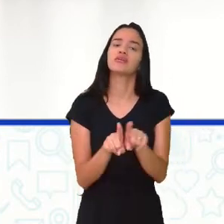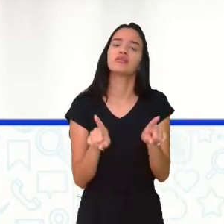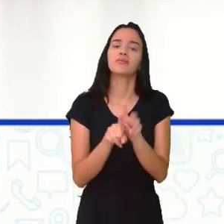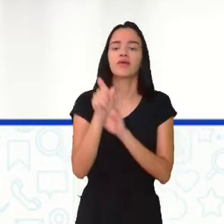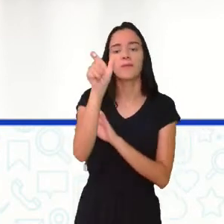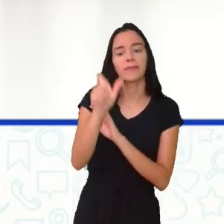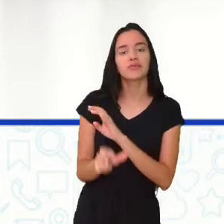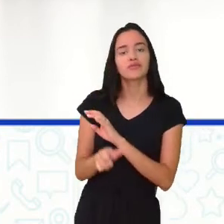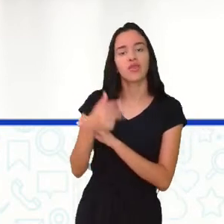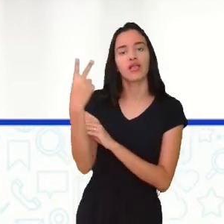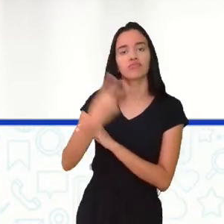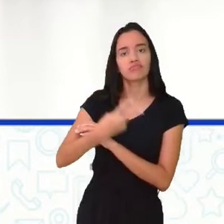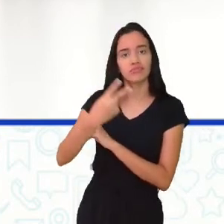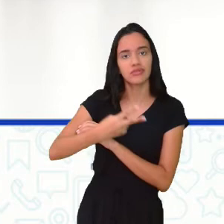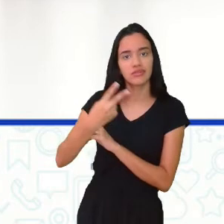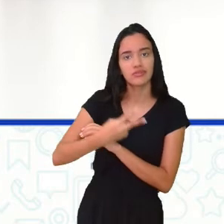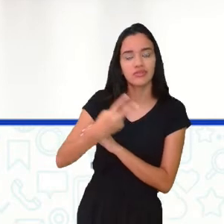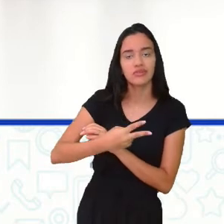personagens secundárias,